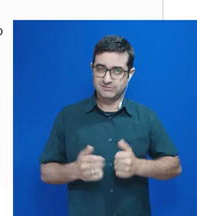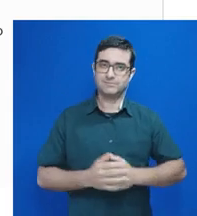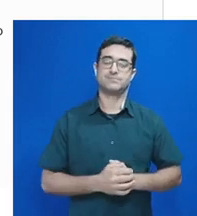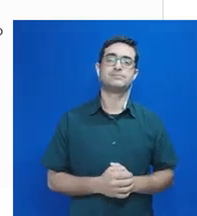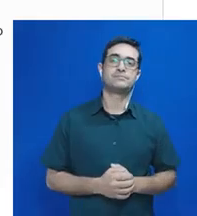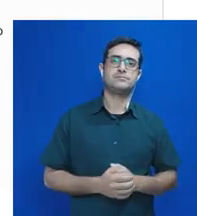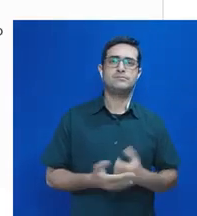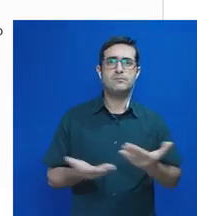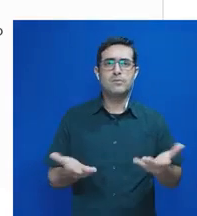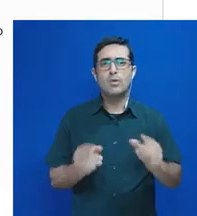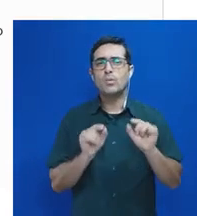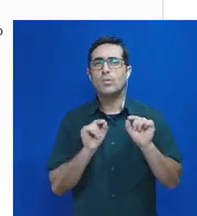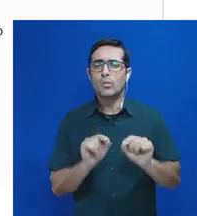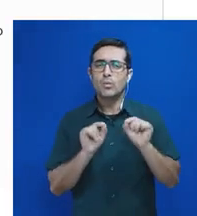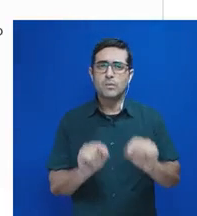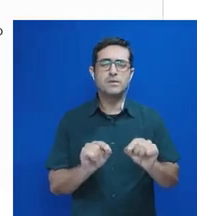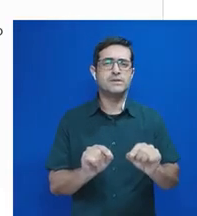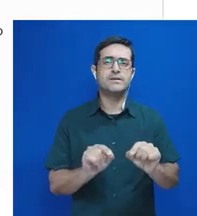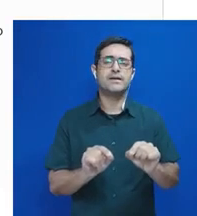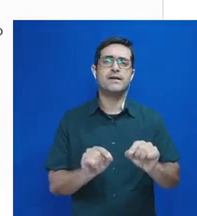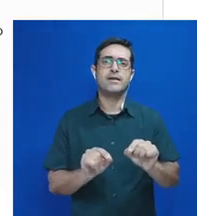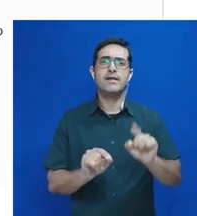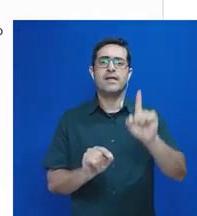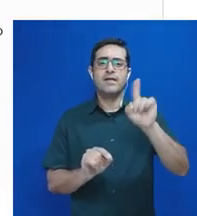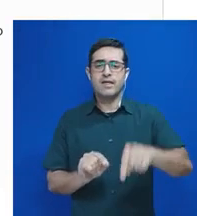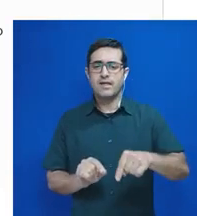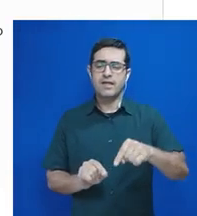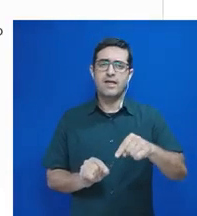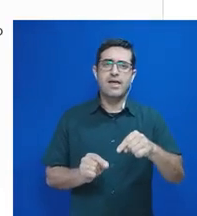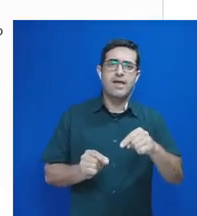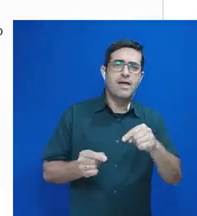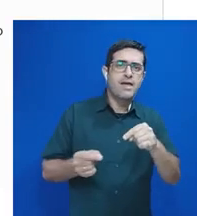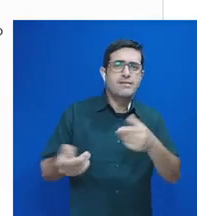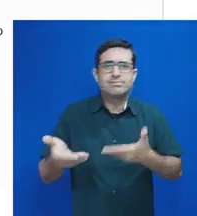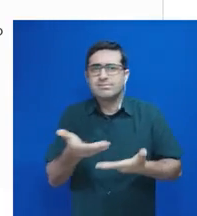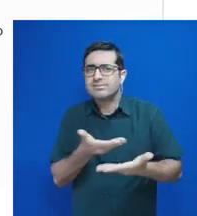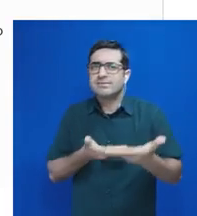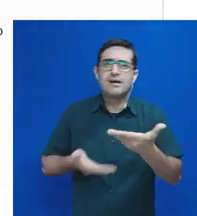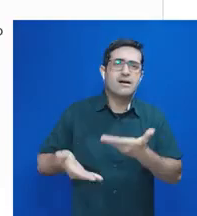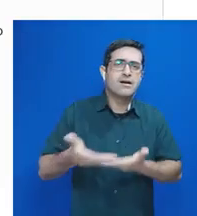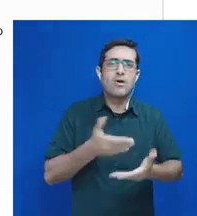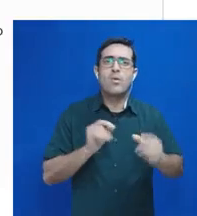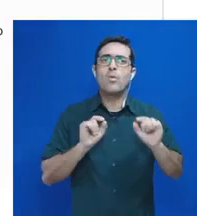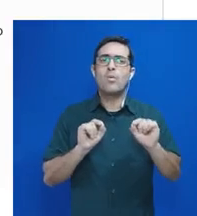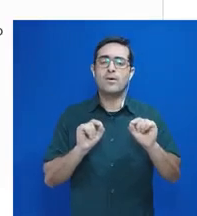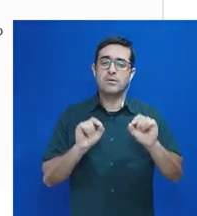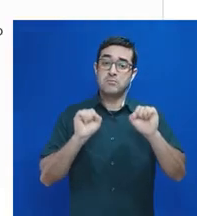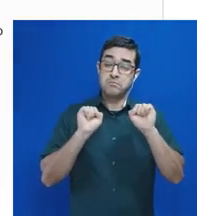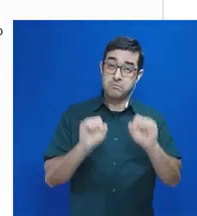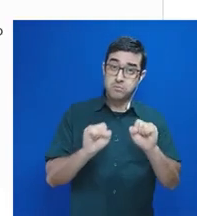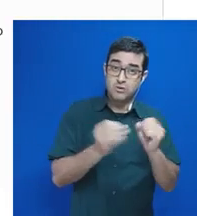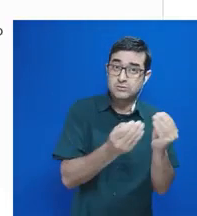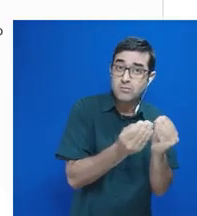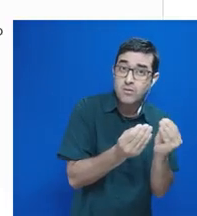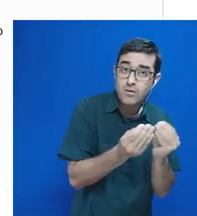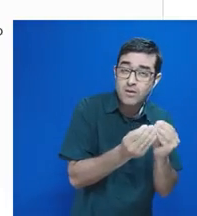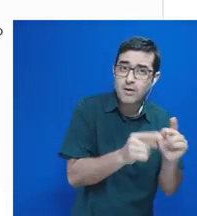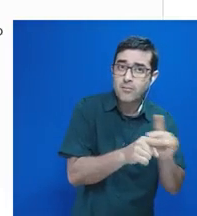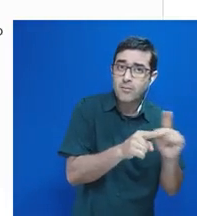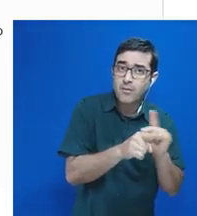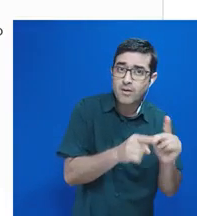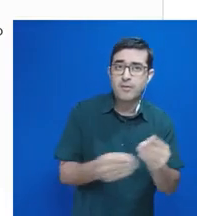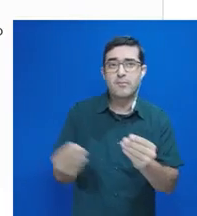módulo. Então, o que são, né, essas interações? São interações que podem ser entre moléculas